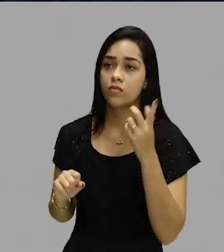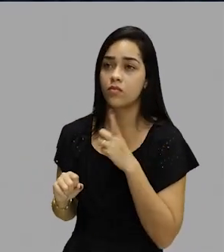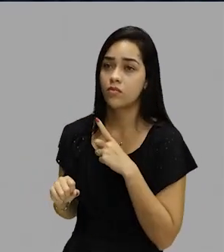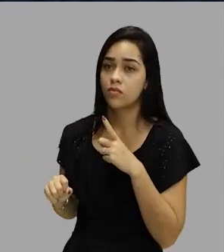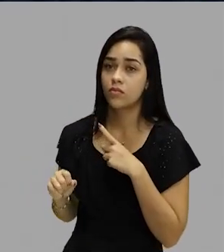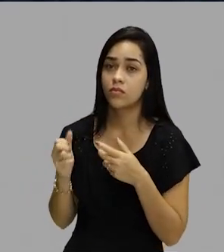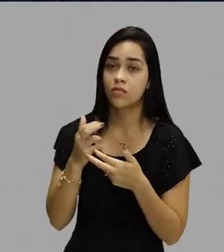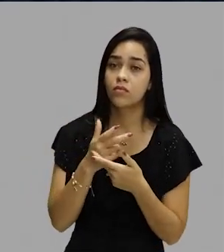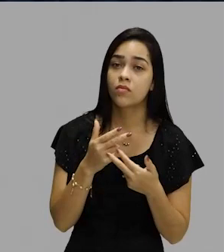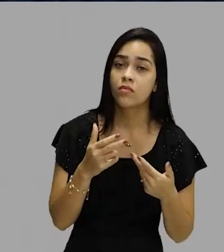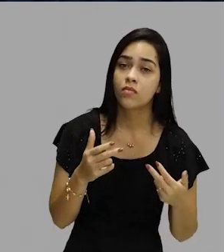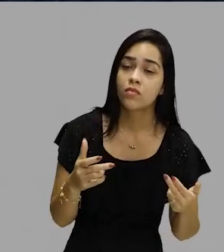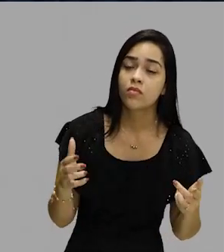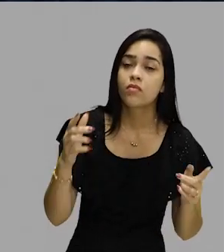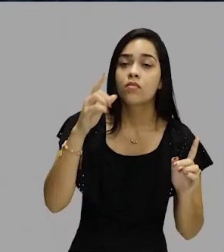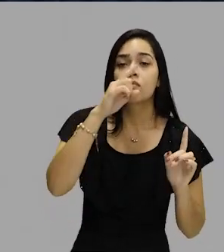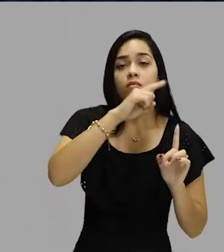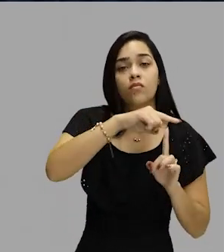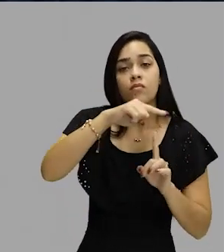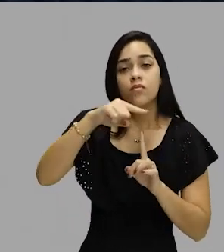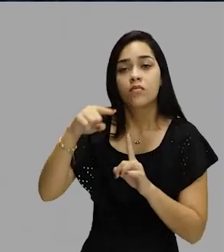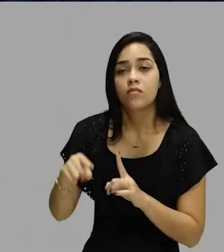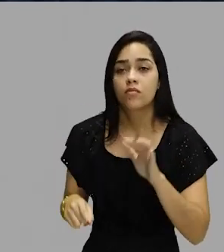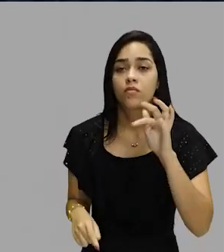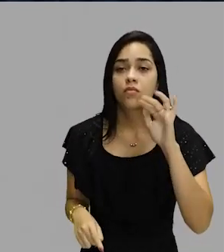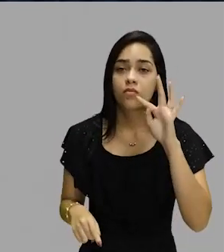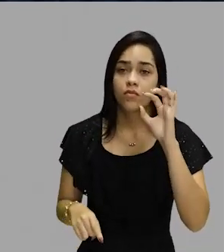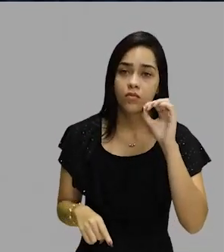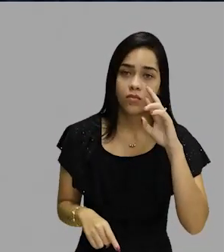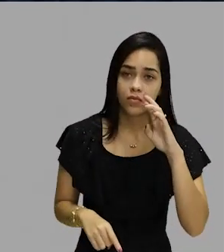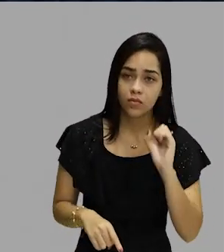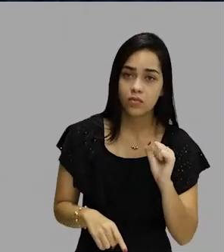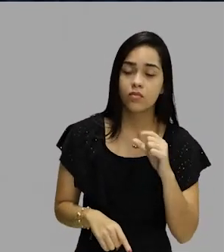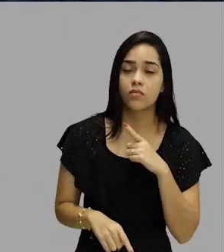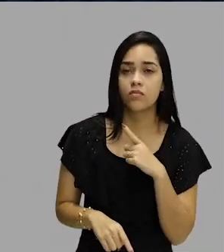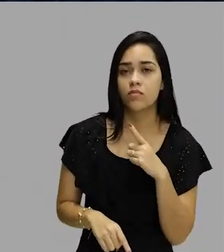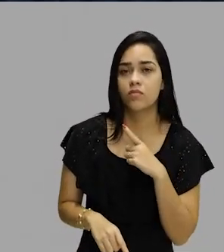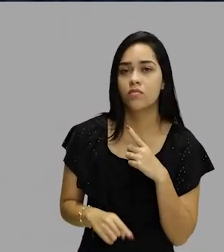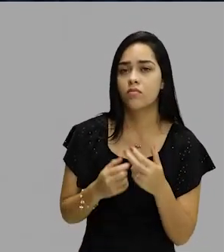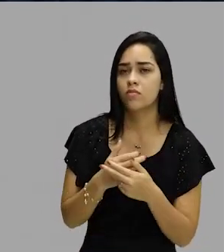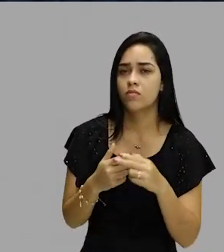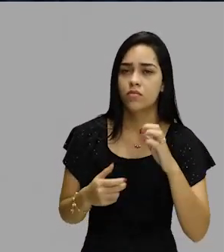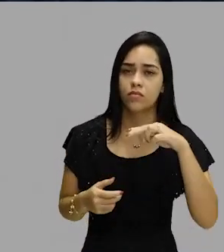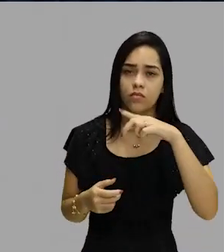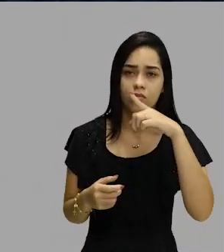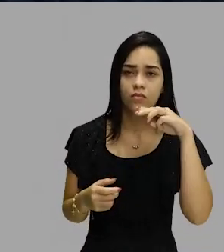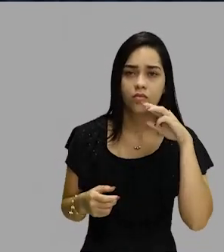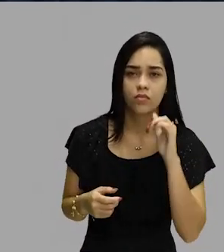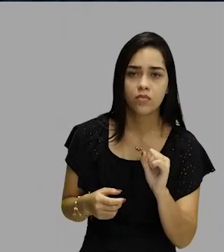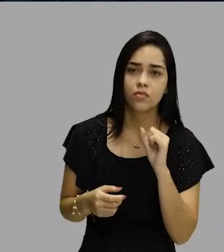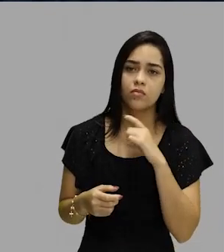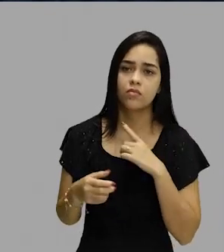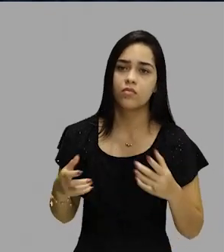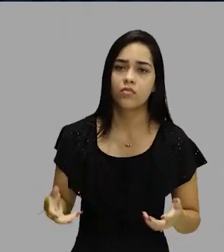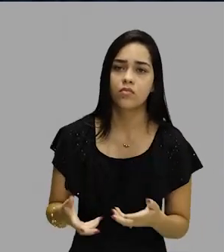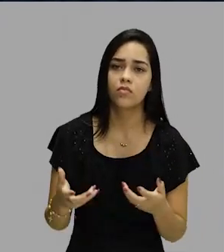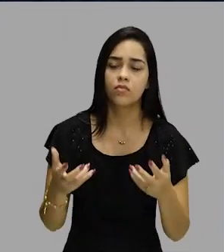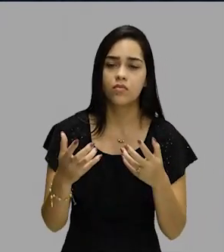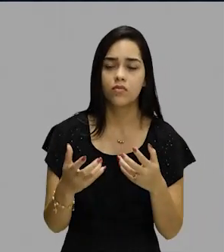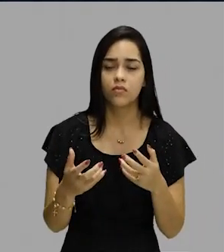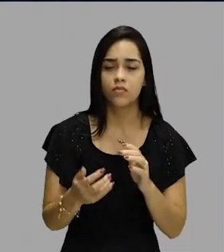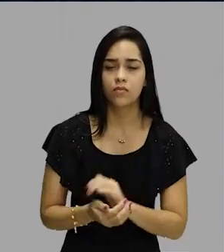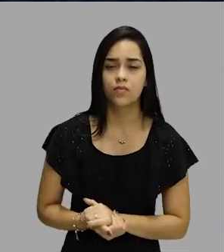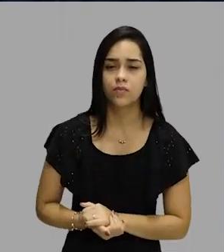existem vários fatores de coagulação envolvidos, várias enzimas, que promovem um monte de